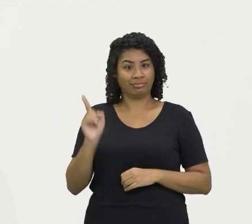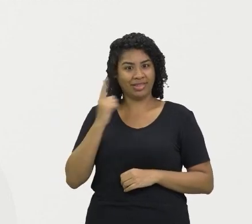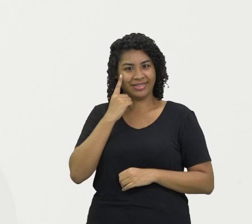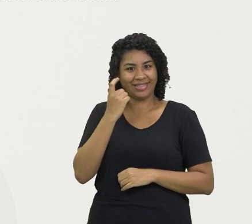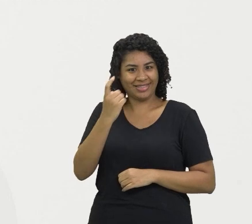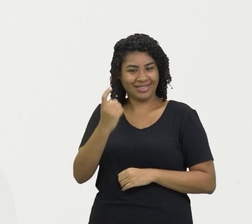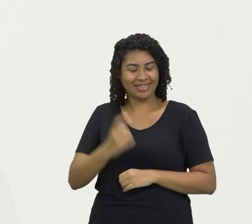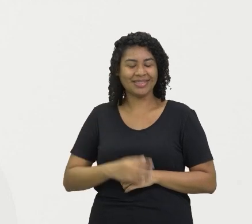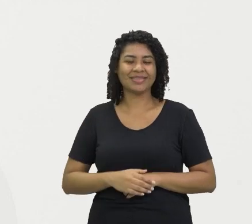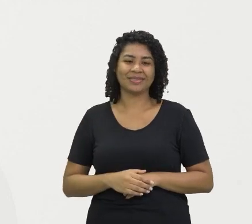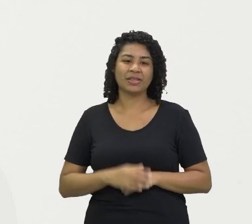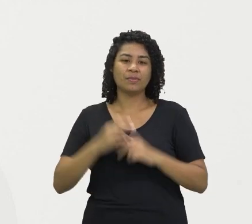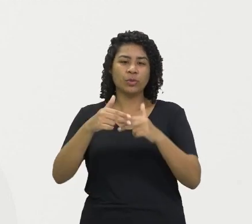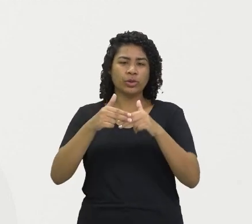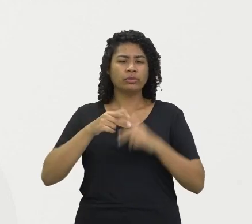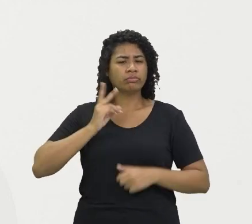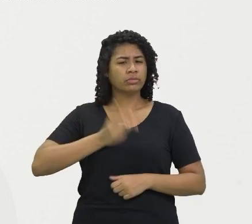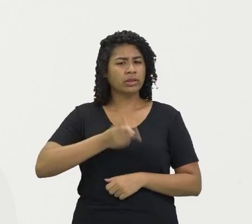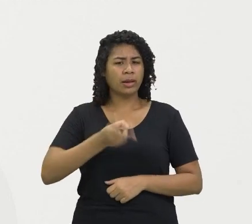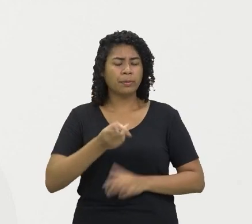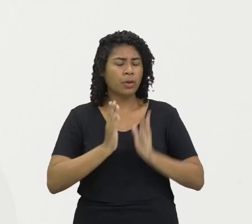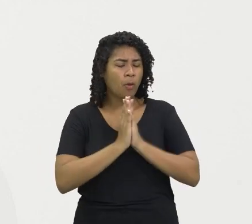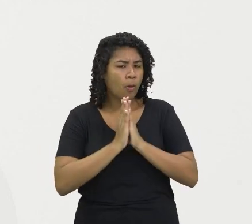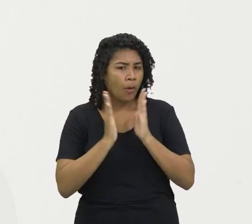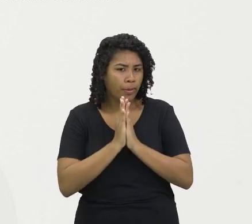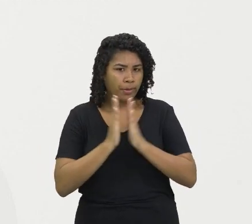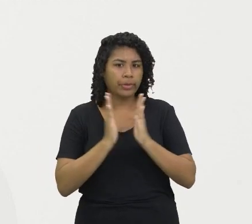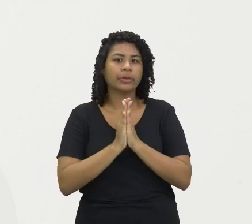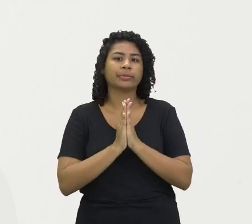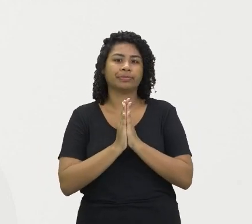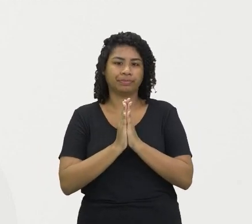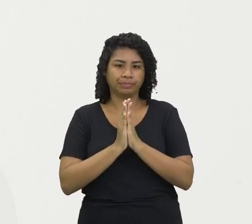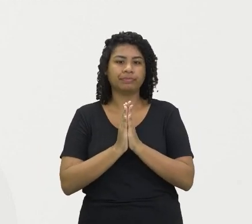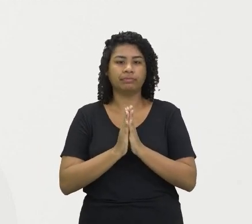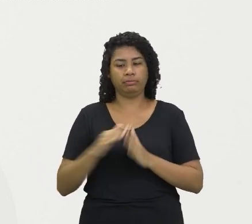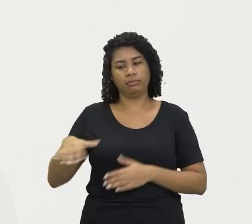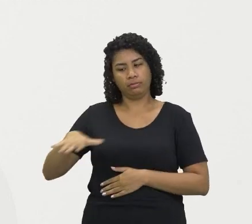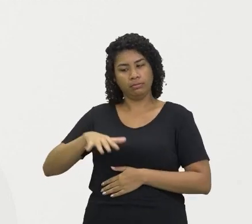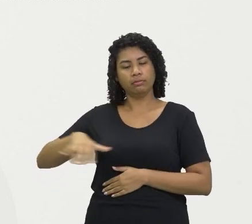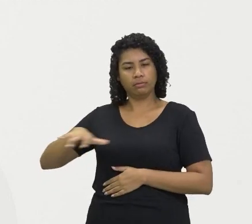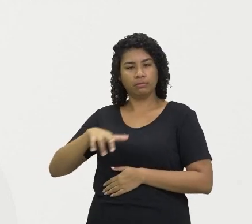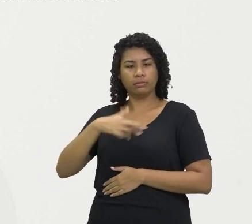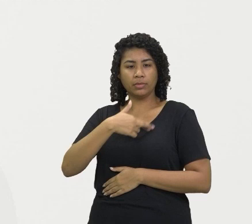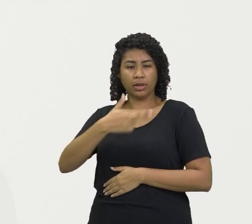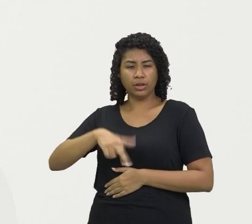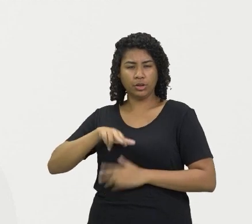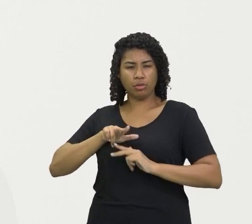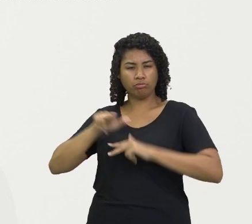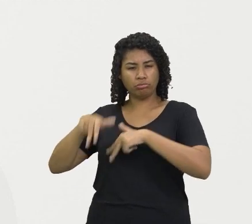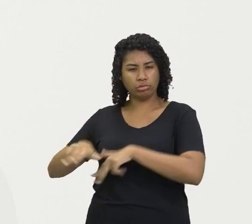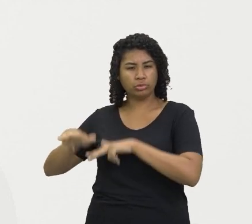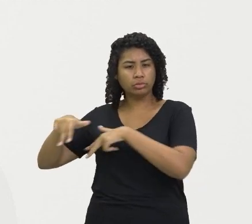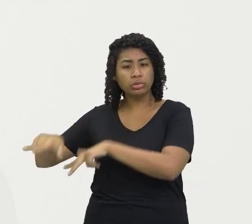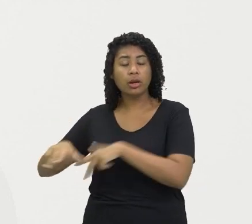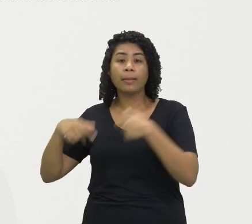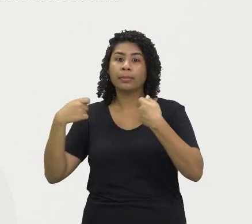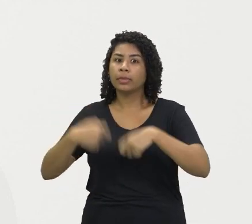Então, toda oração, pelo menos no candomblé, ela tem que ser